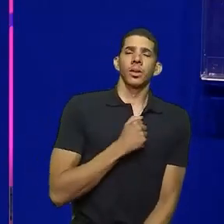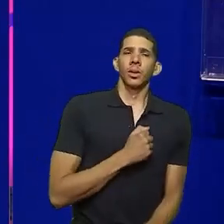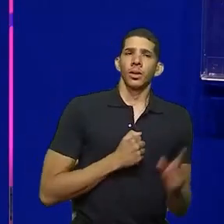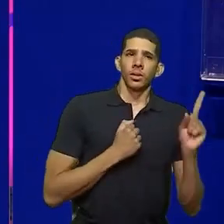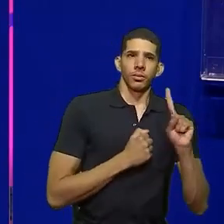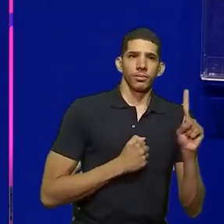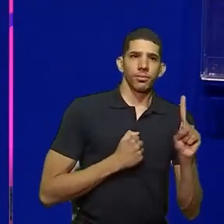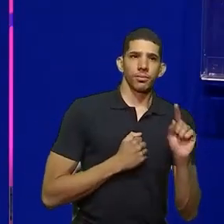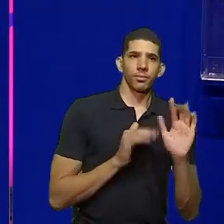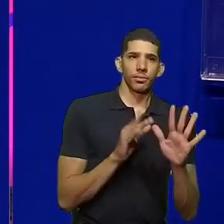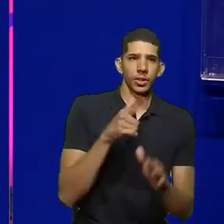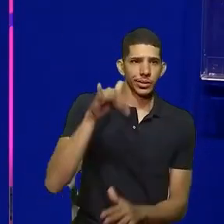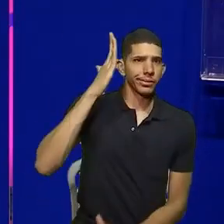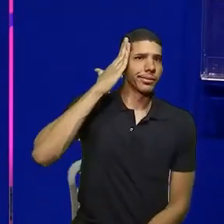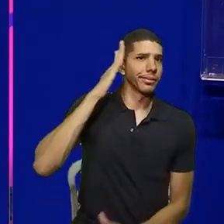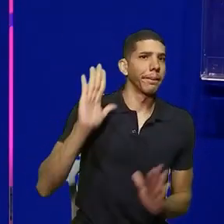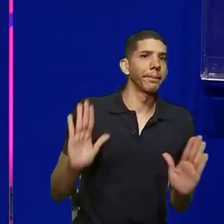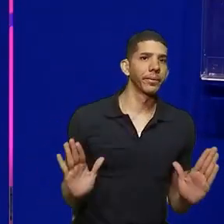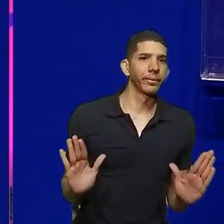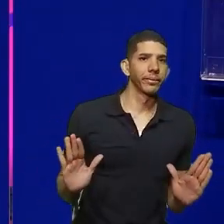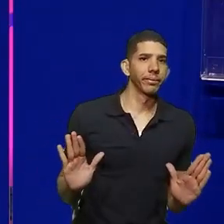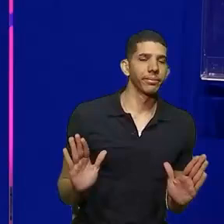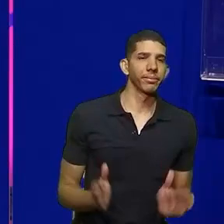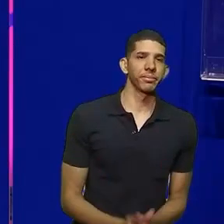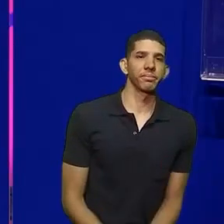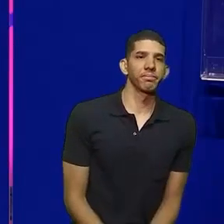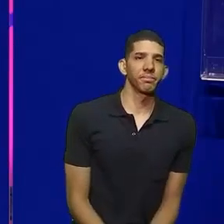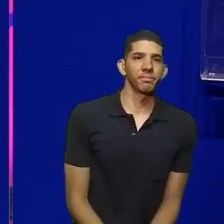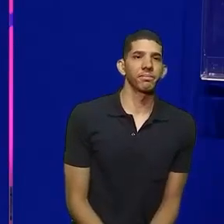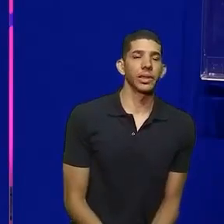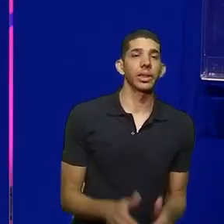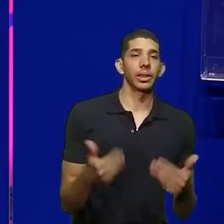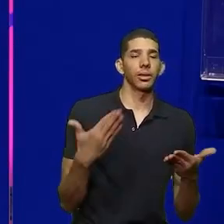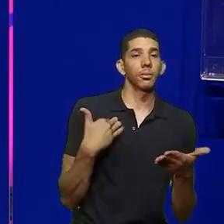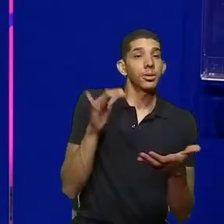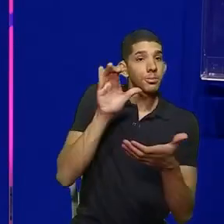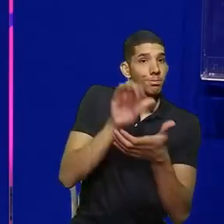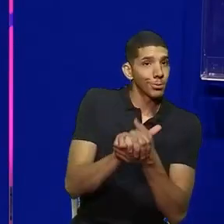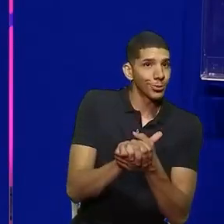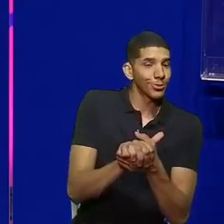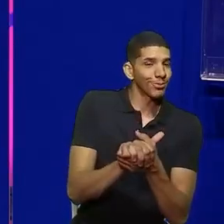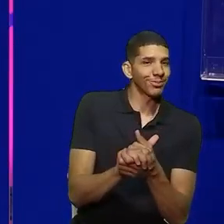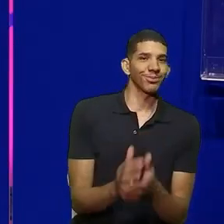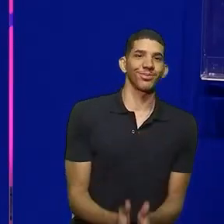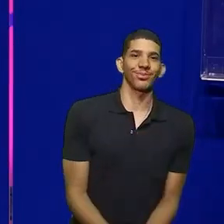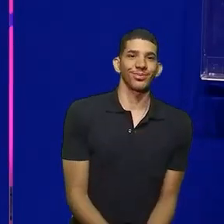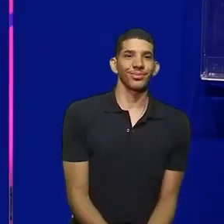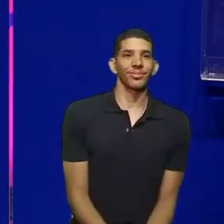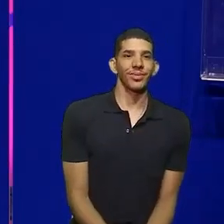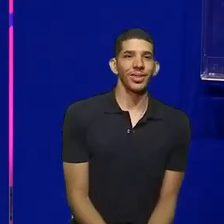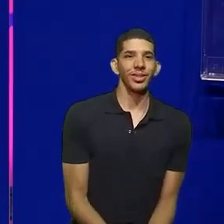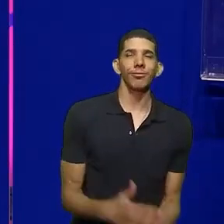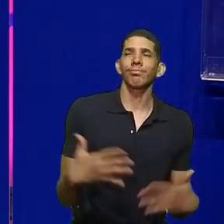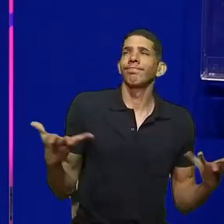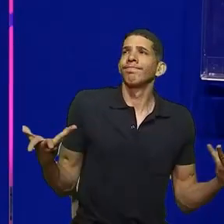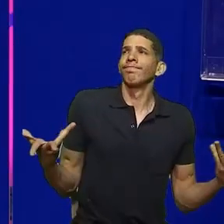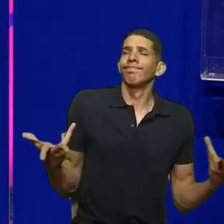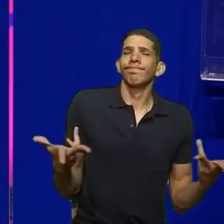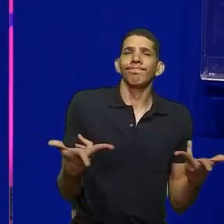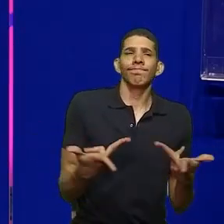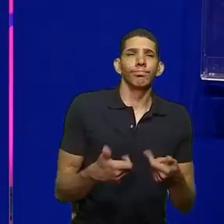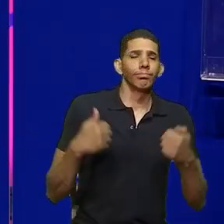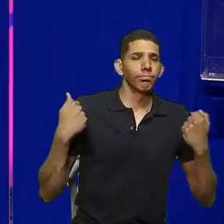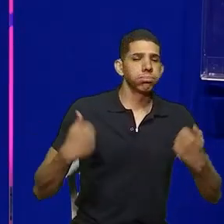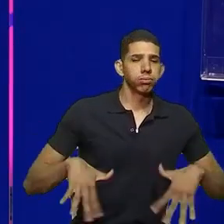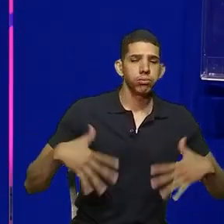me entendendo. Sim, e os casamentos, né? Casamento também era uma maravilha, né? Que aquela